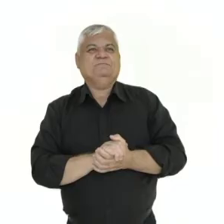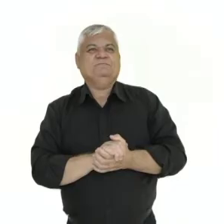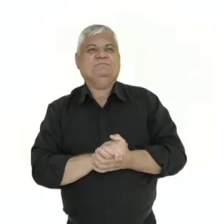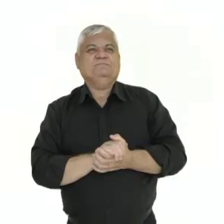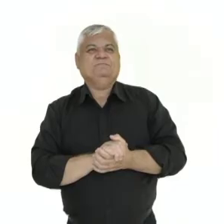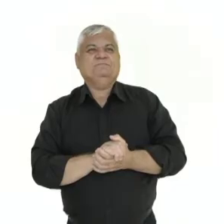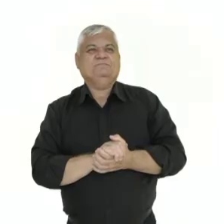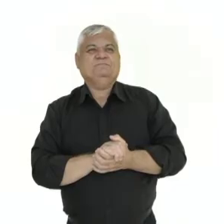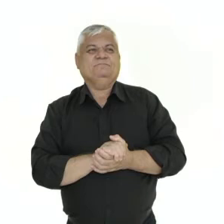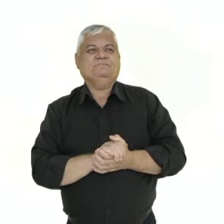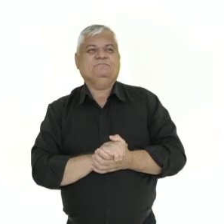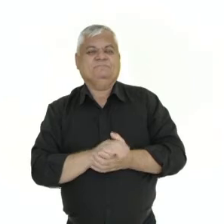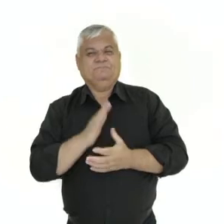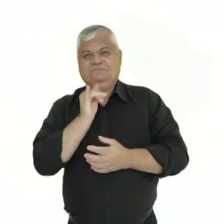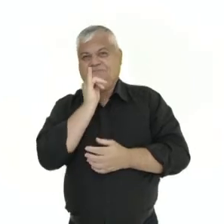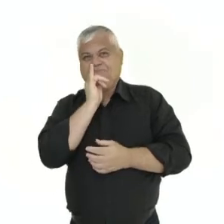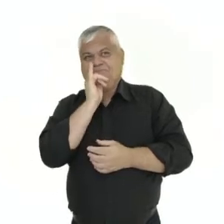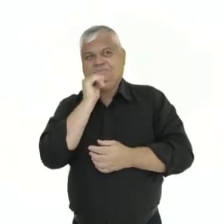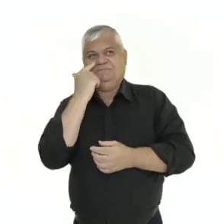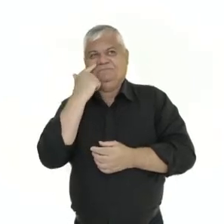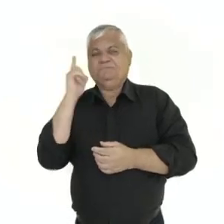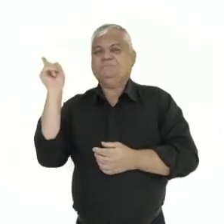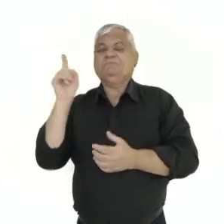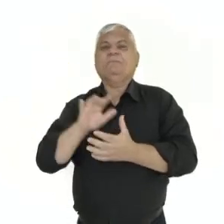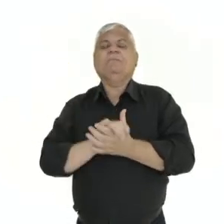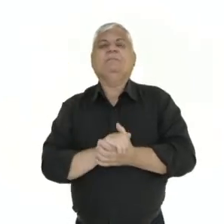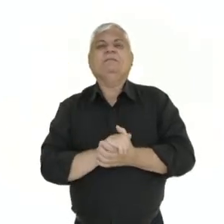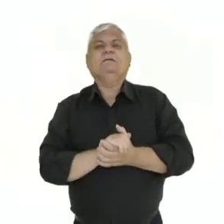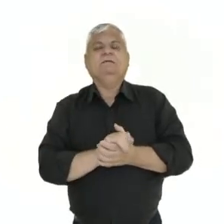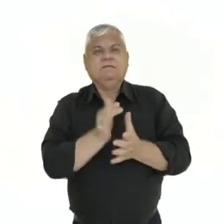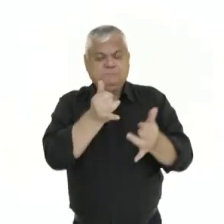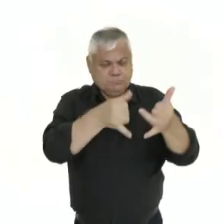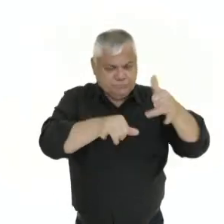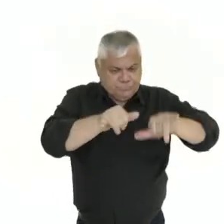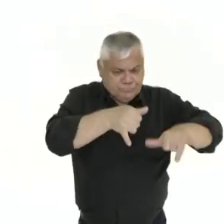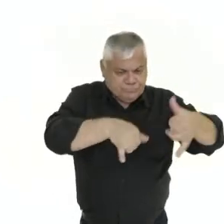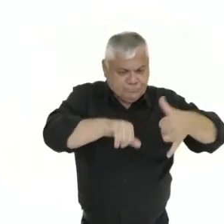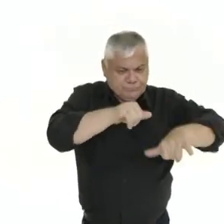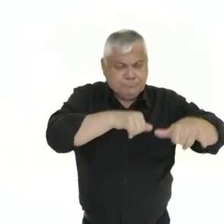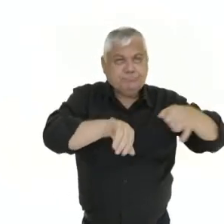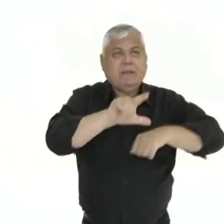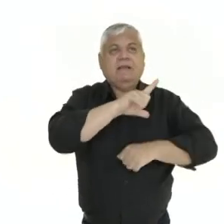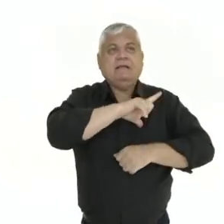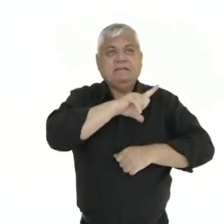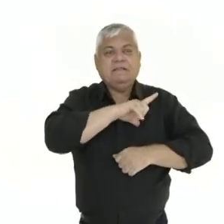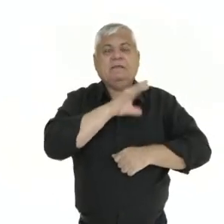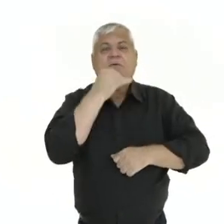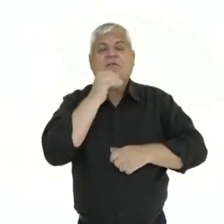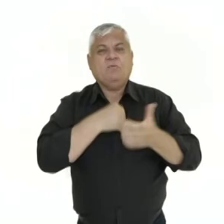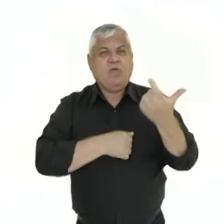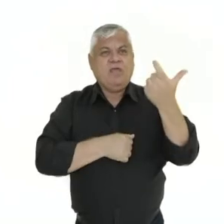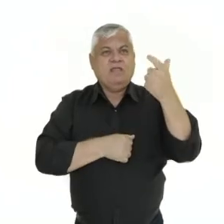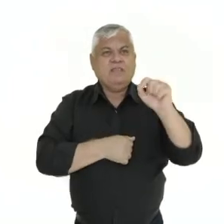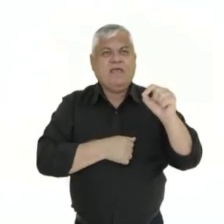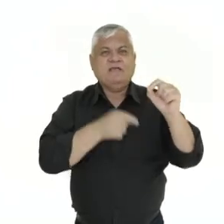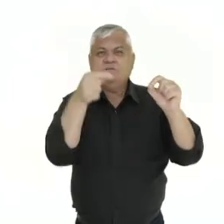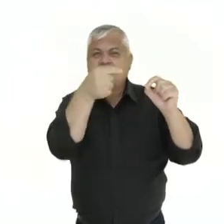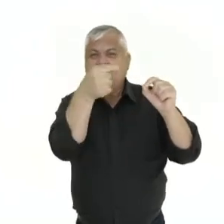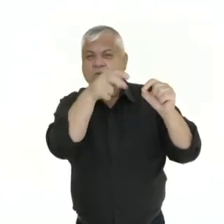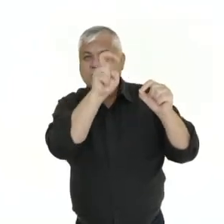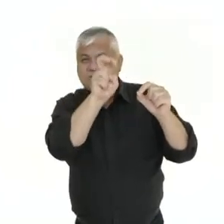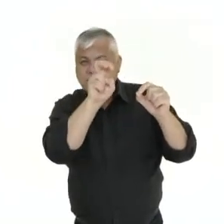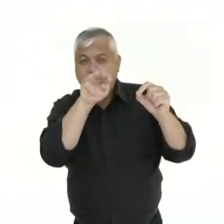Então, um exemplo, pessoal, mais um. Uma solução com concentração de 10 na -5 mol